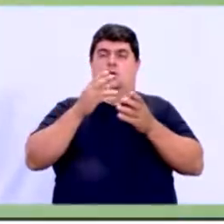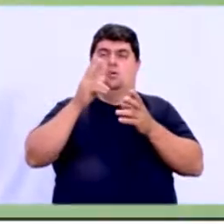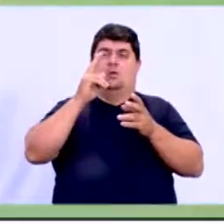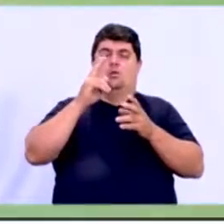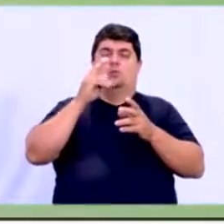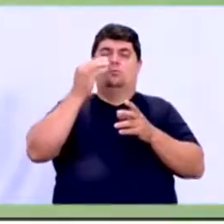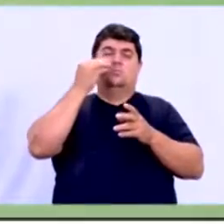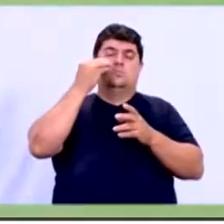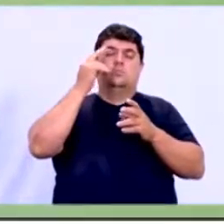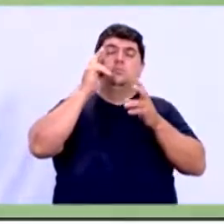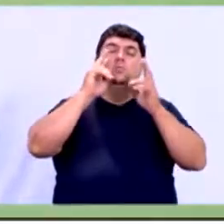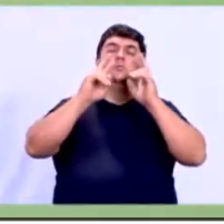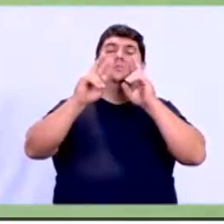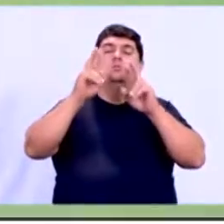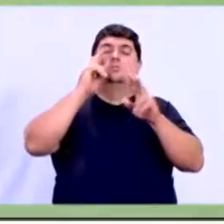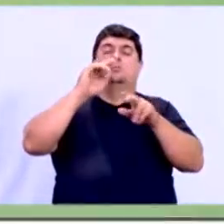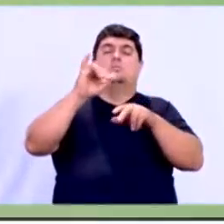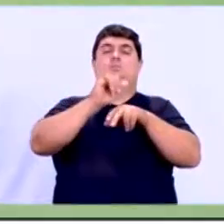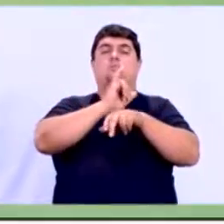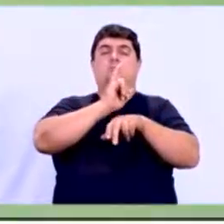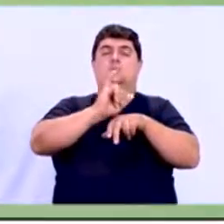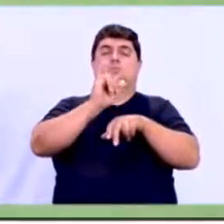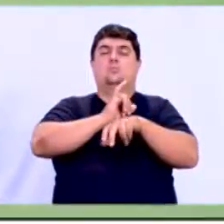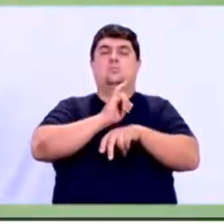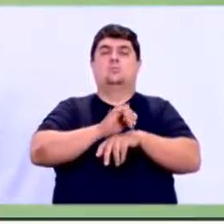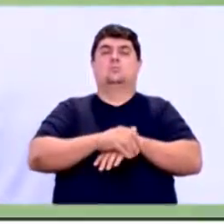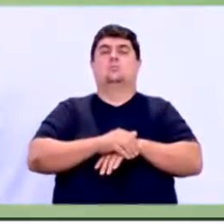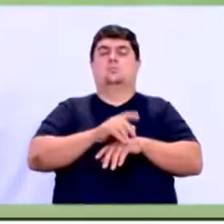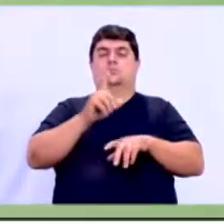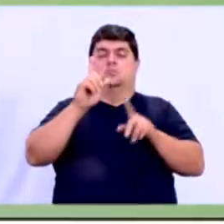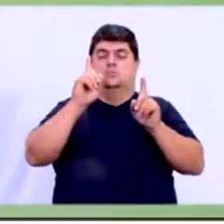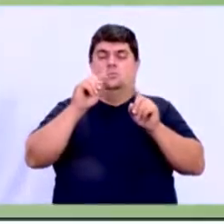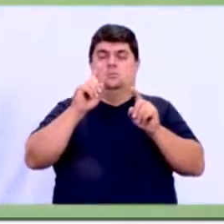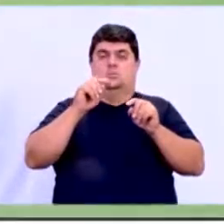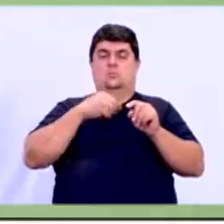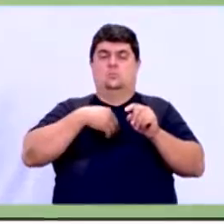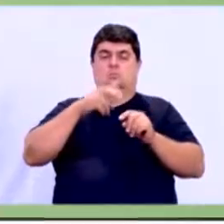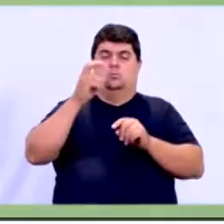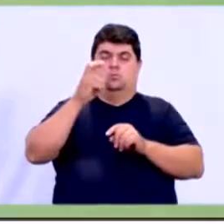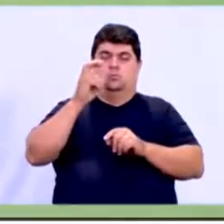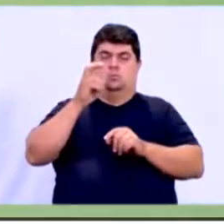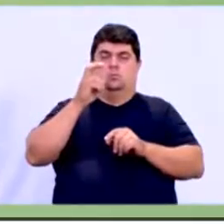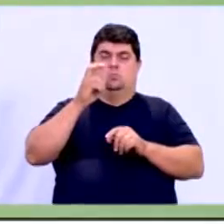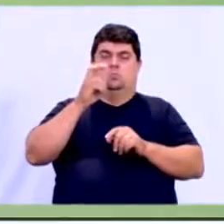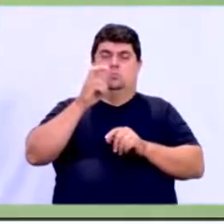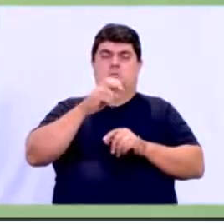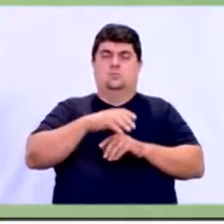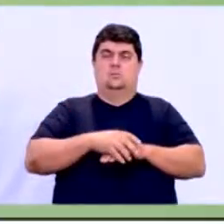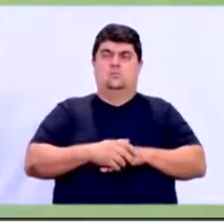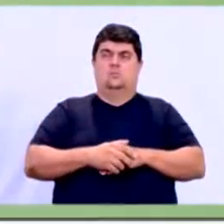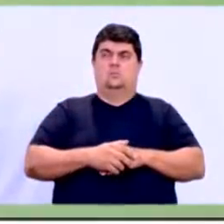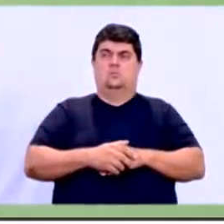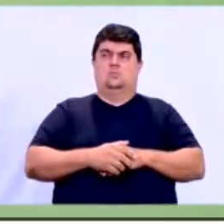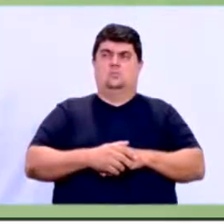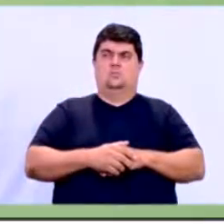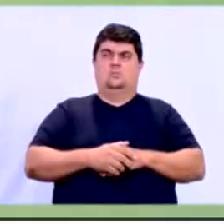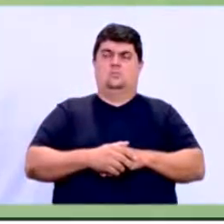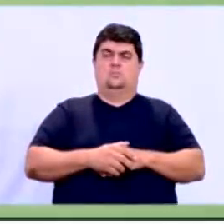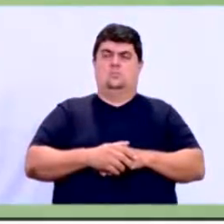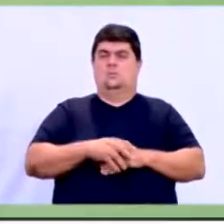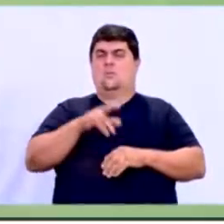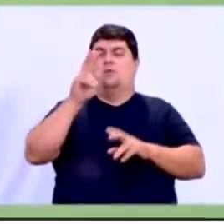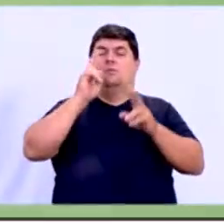visão estratégica, sobre a análise estratégica, que também é a quinta parte lá do plano que eu destaquei. A